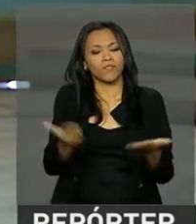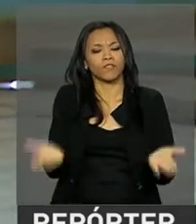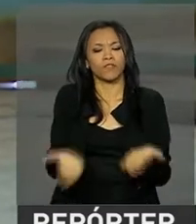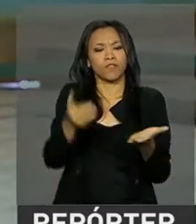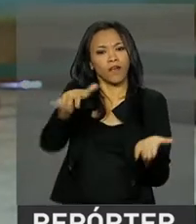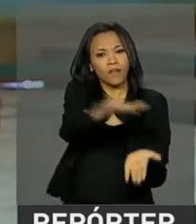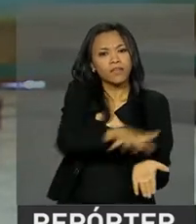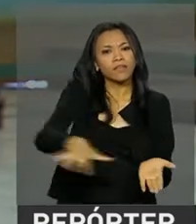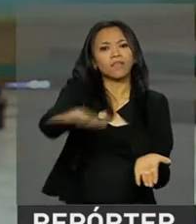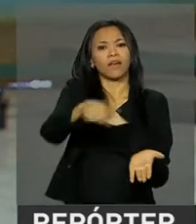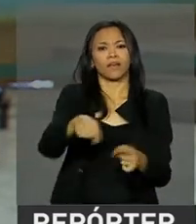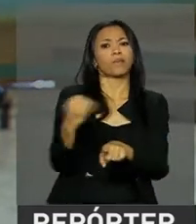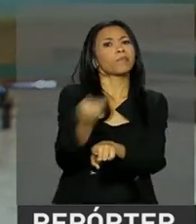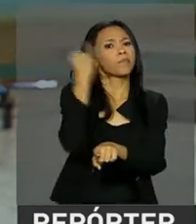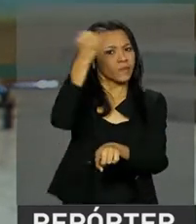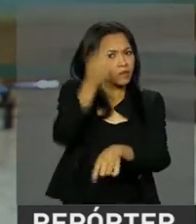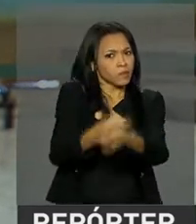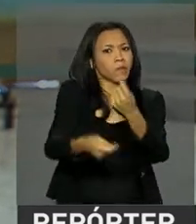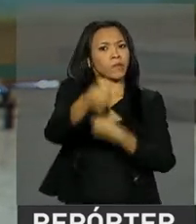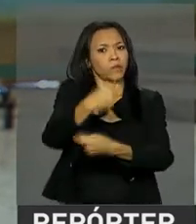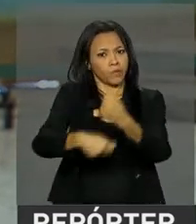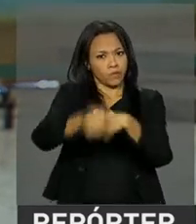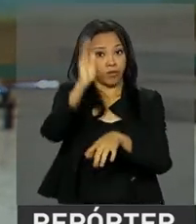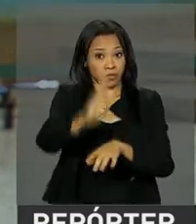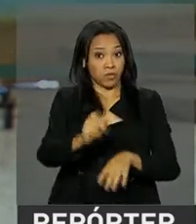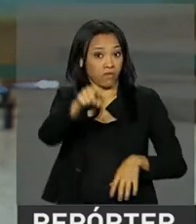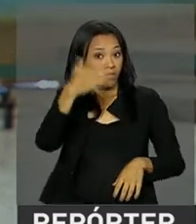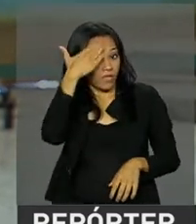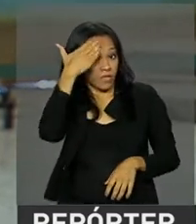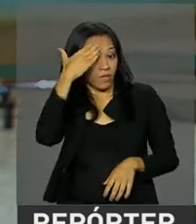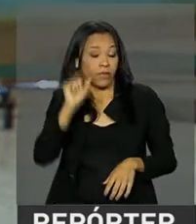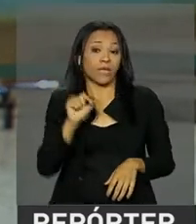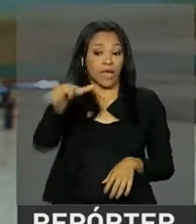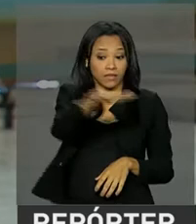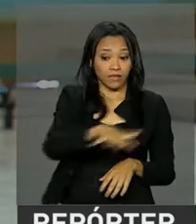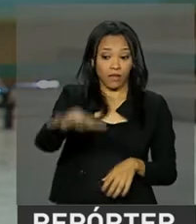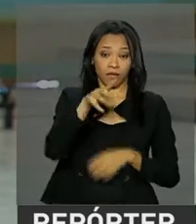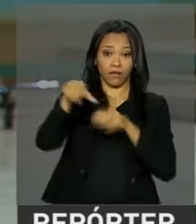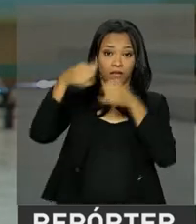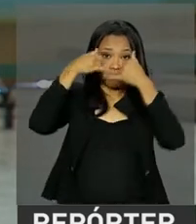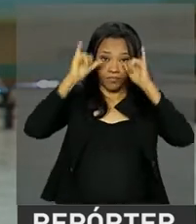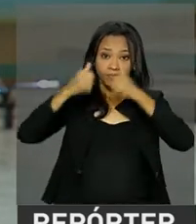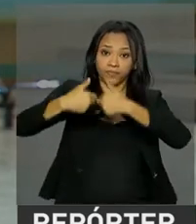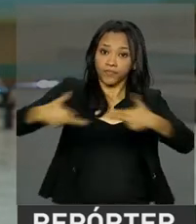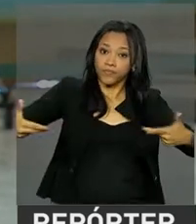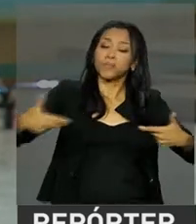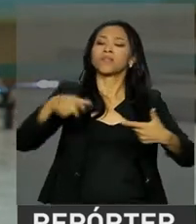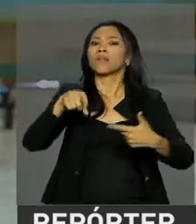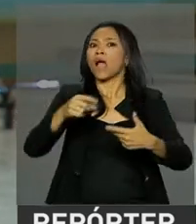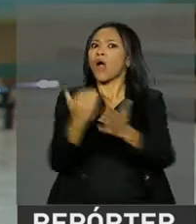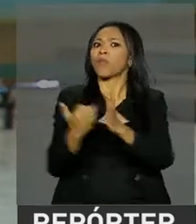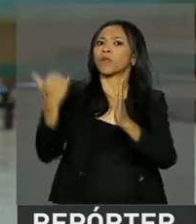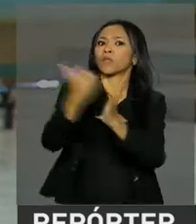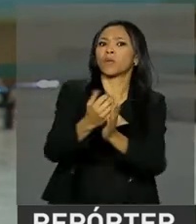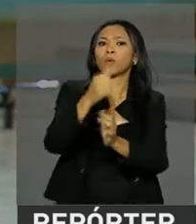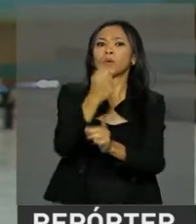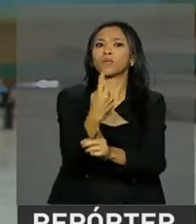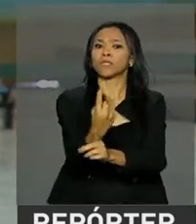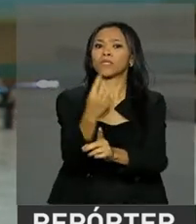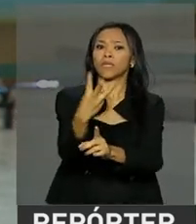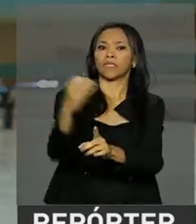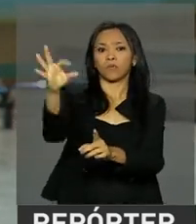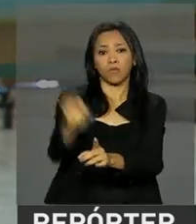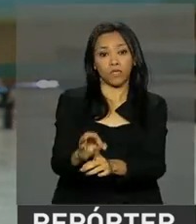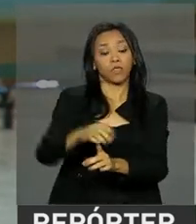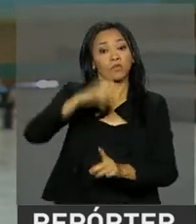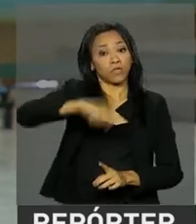setor importante para a economia brasileira. Para se ter uma ideia, o setor agropecuário cresceu mais de 13% no primeiro